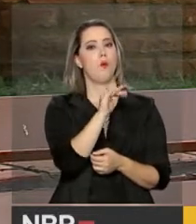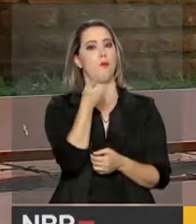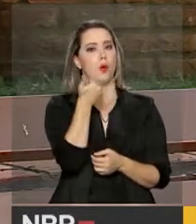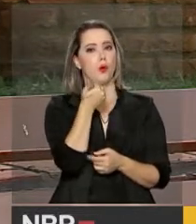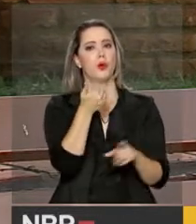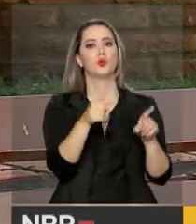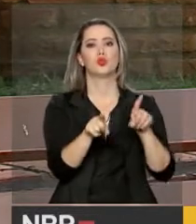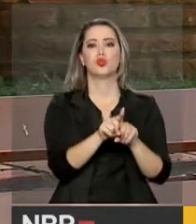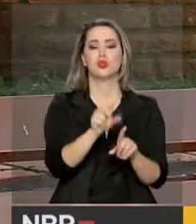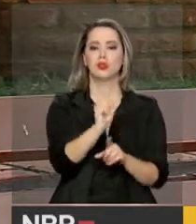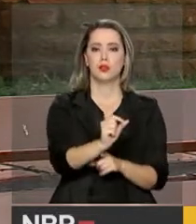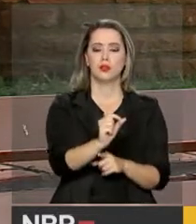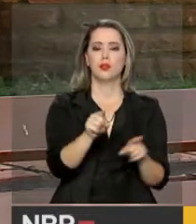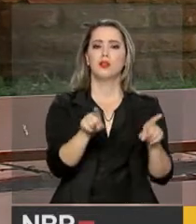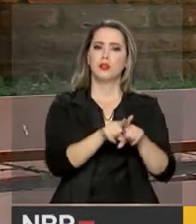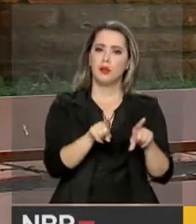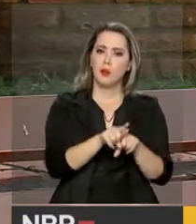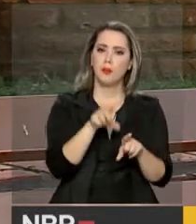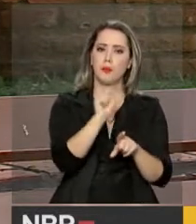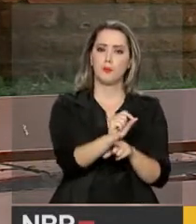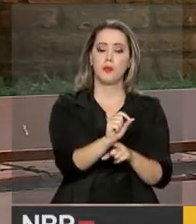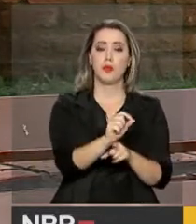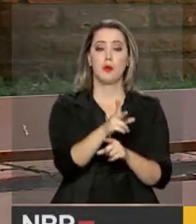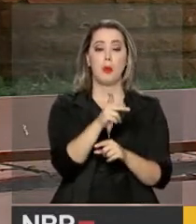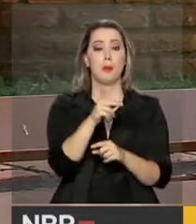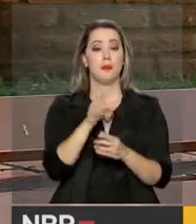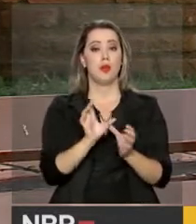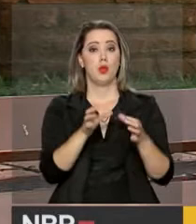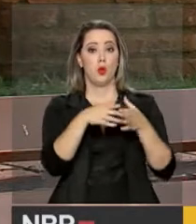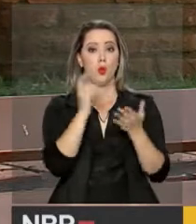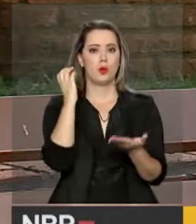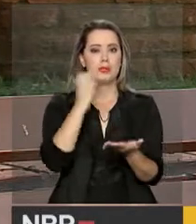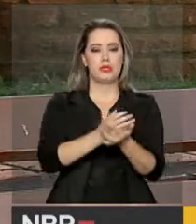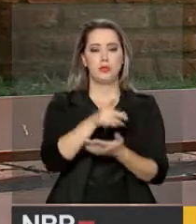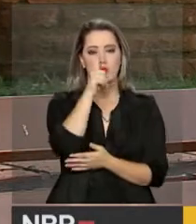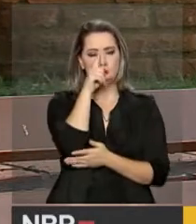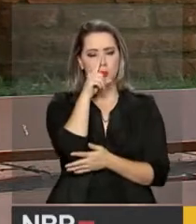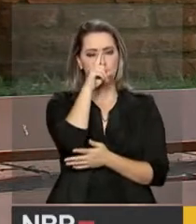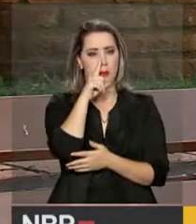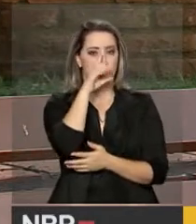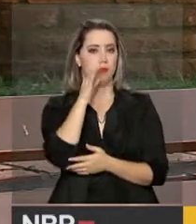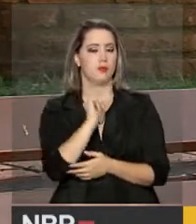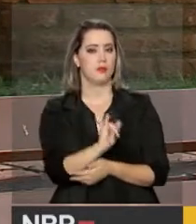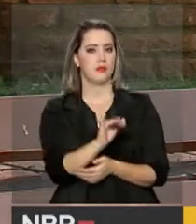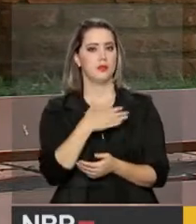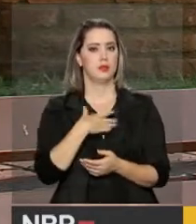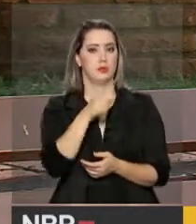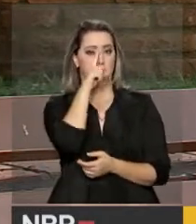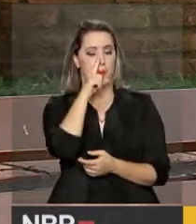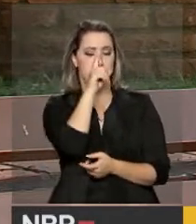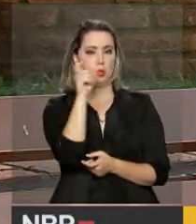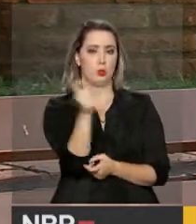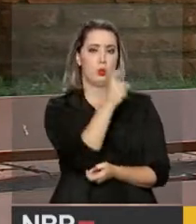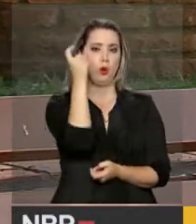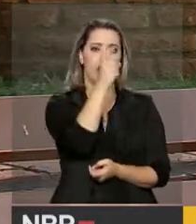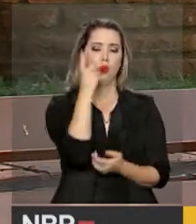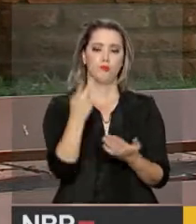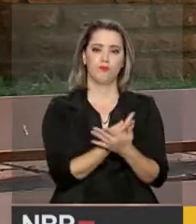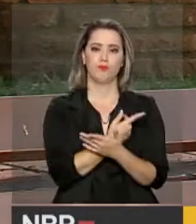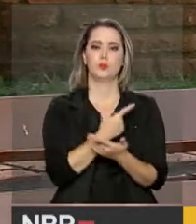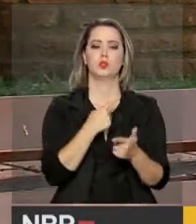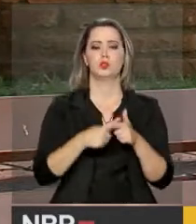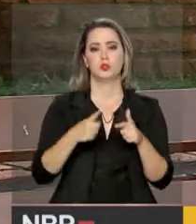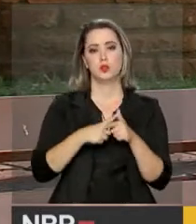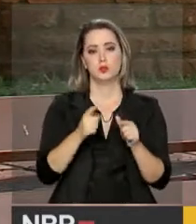morte, e até mesmo o crime de perigo, quando a pessoa é exposta a um risco muito alto de acidente ou de